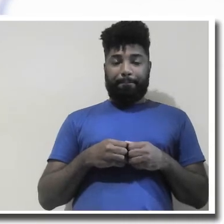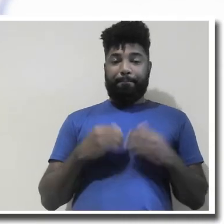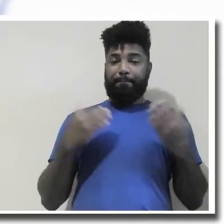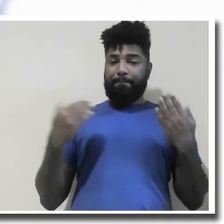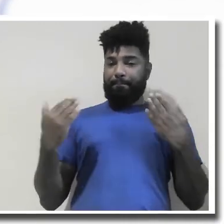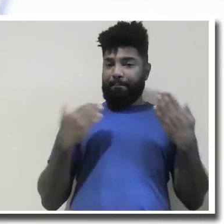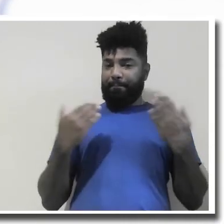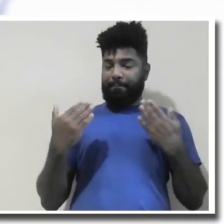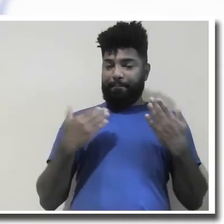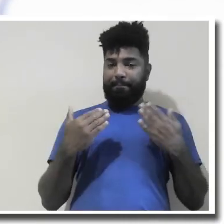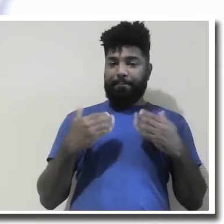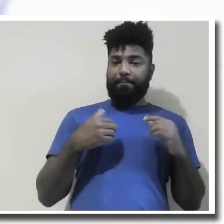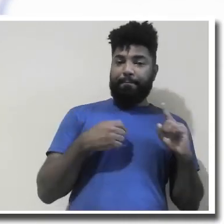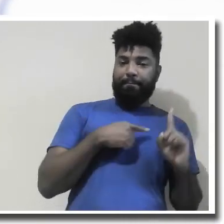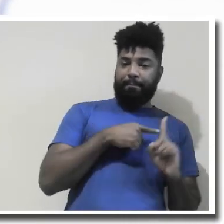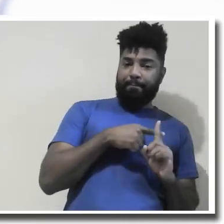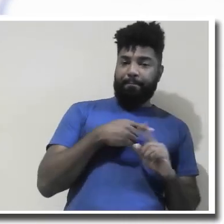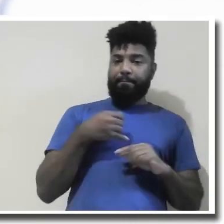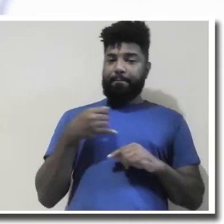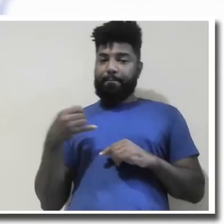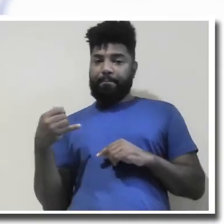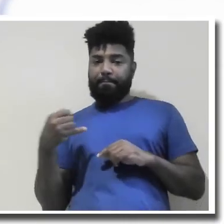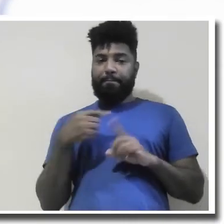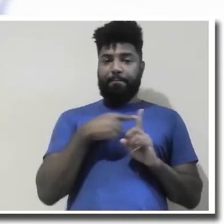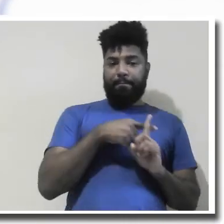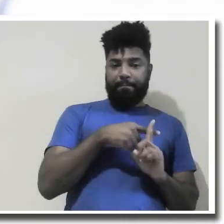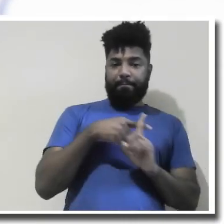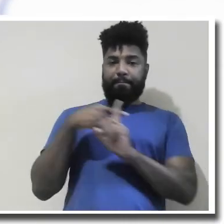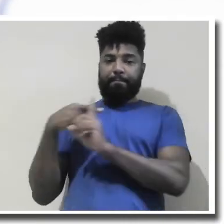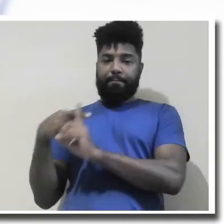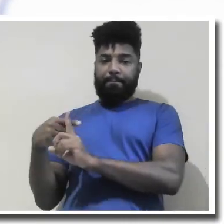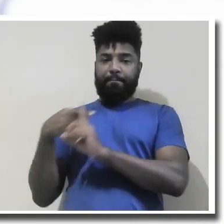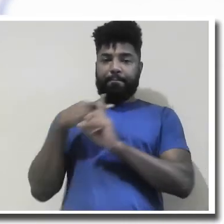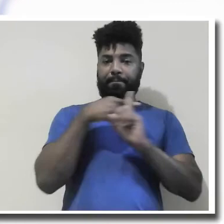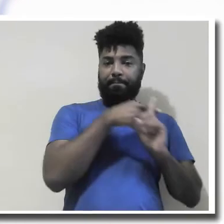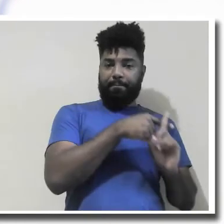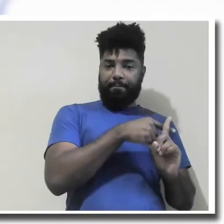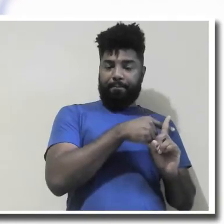relação entre sinais. Mais com mais